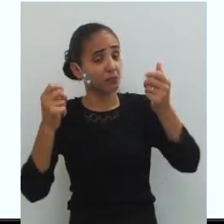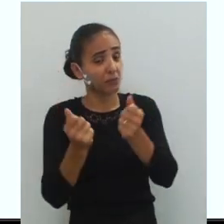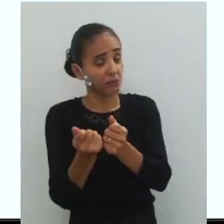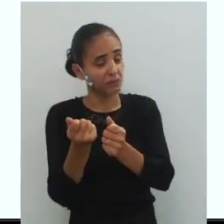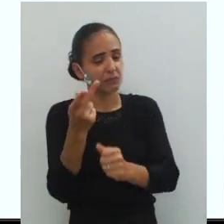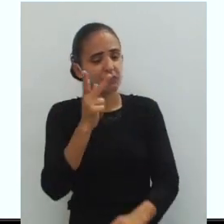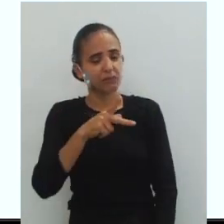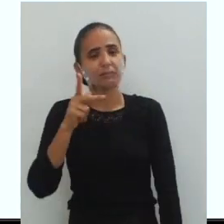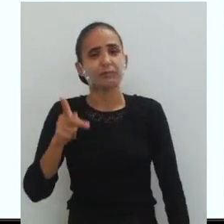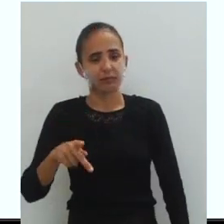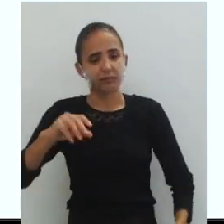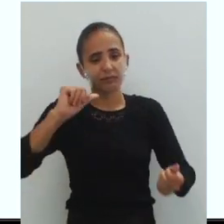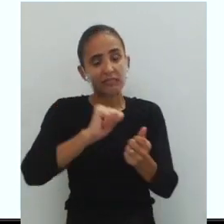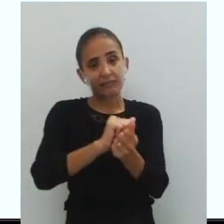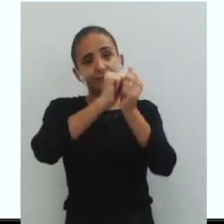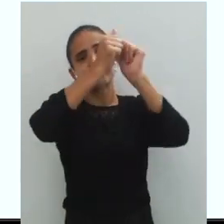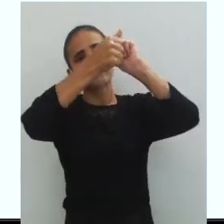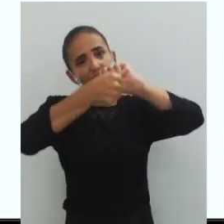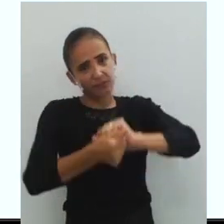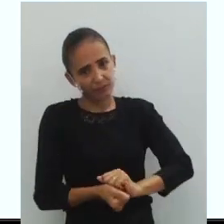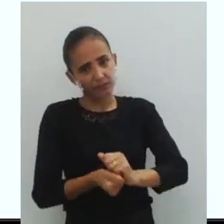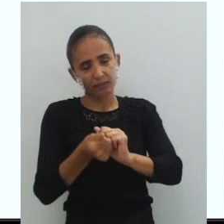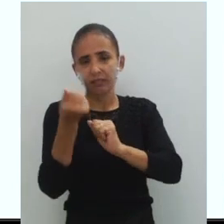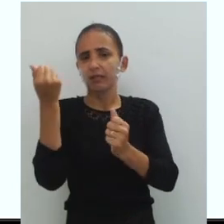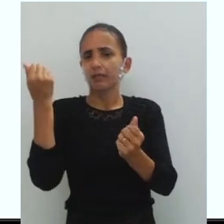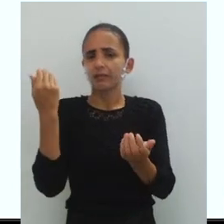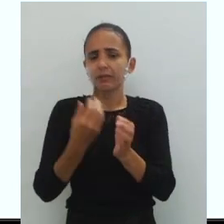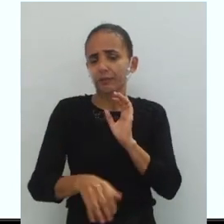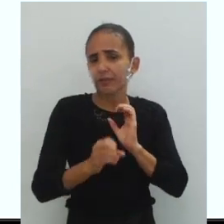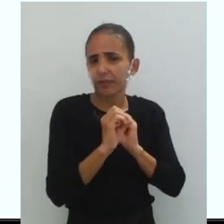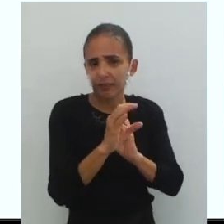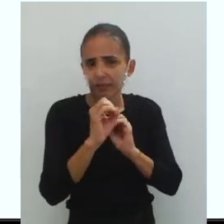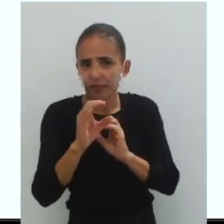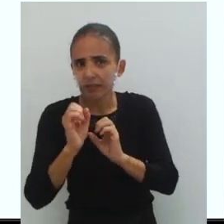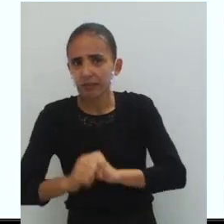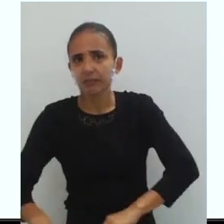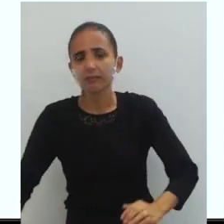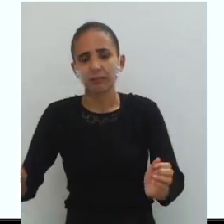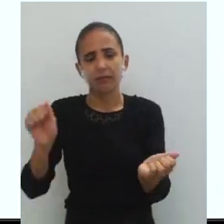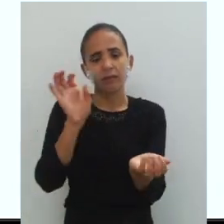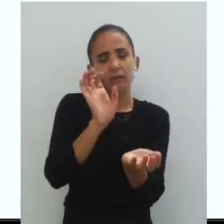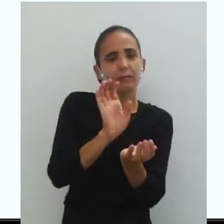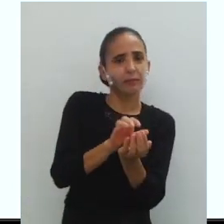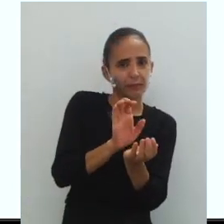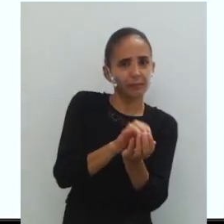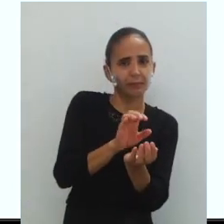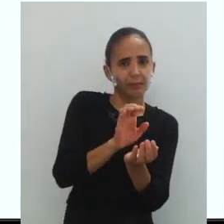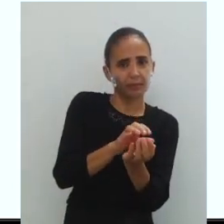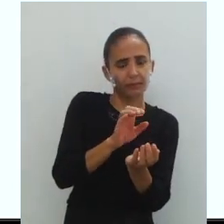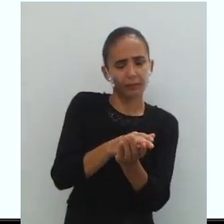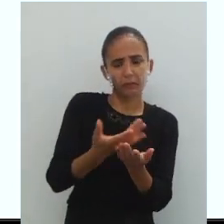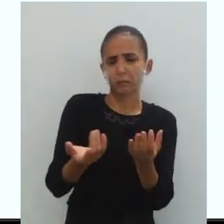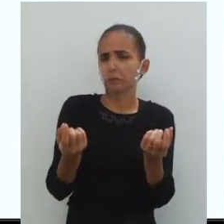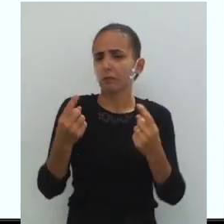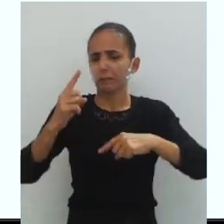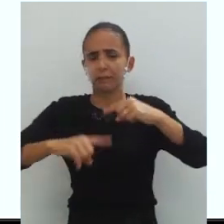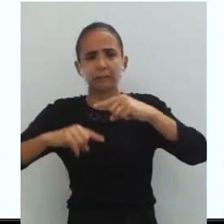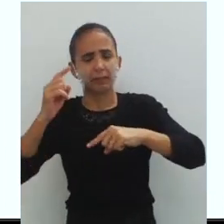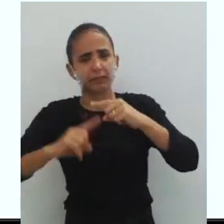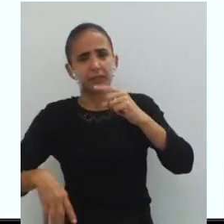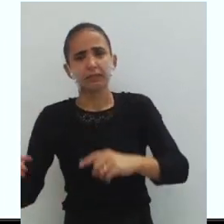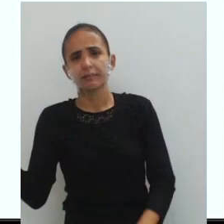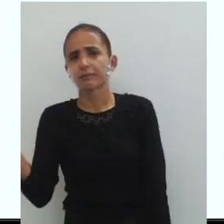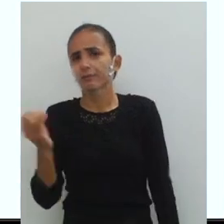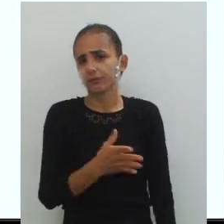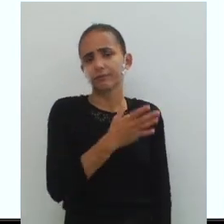foram reinventados, renovados, graças ao nosso Estado de Pernambuco, né? Com produtos